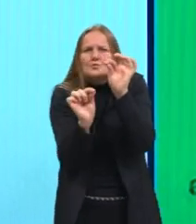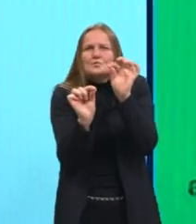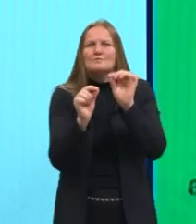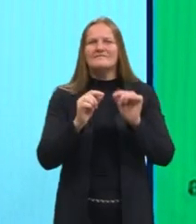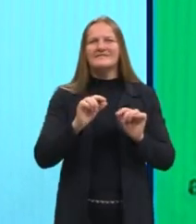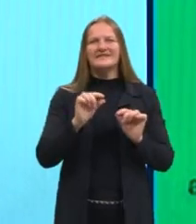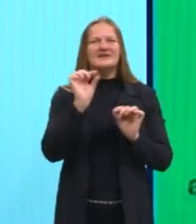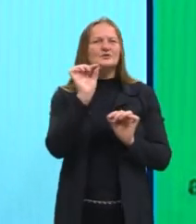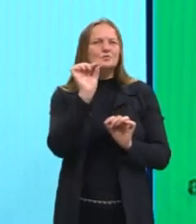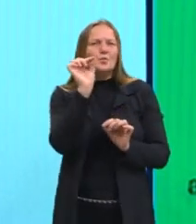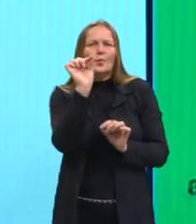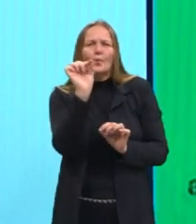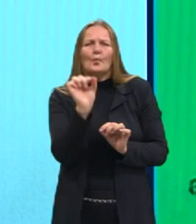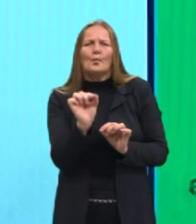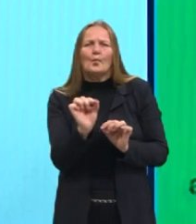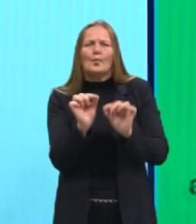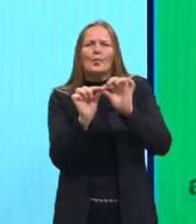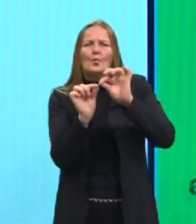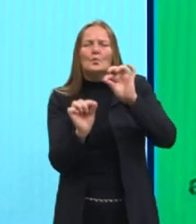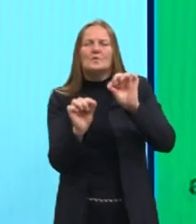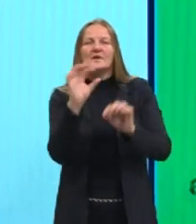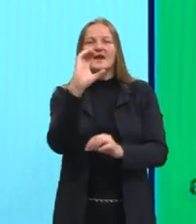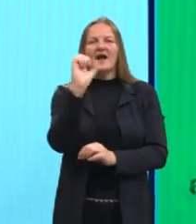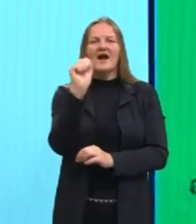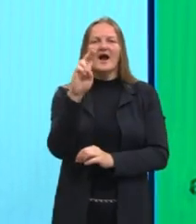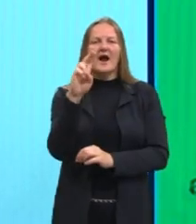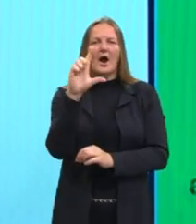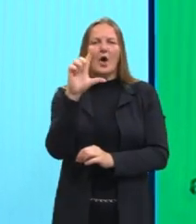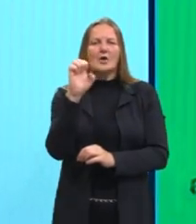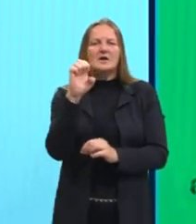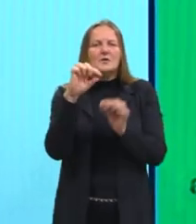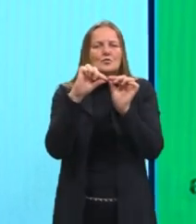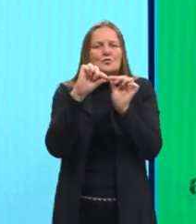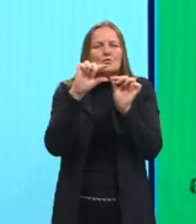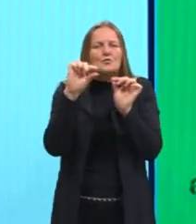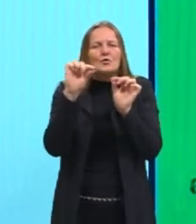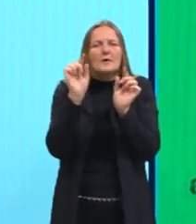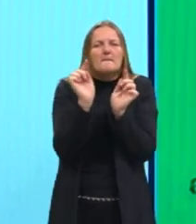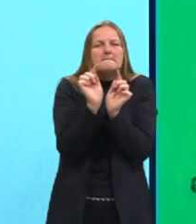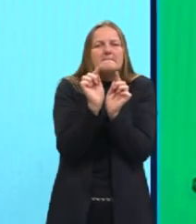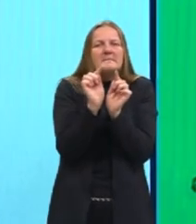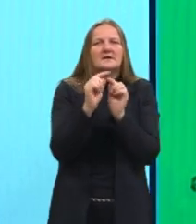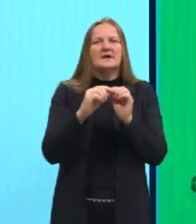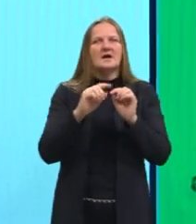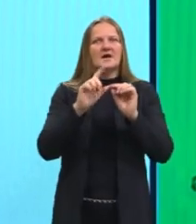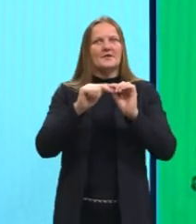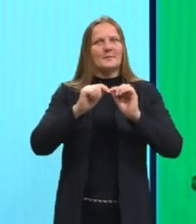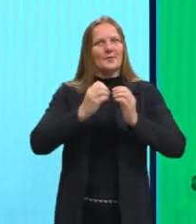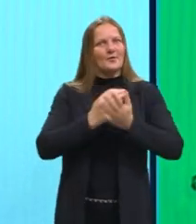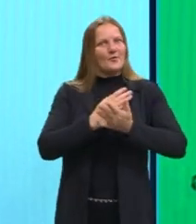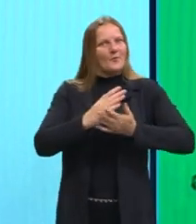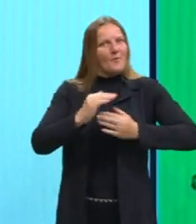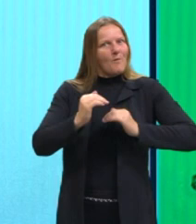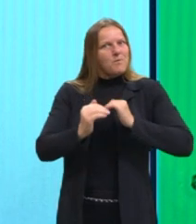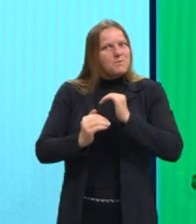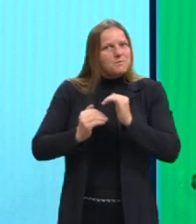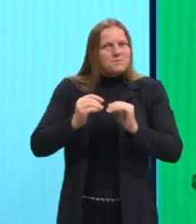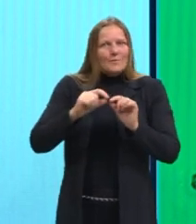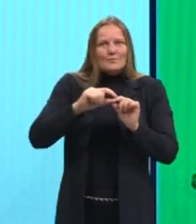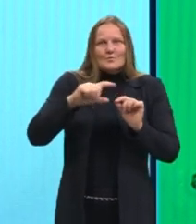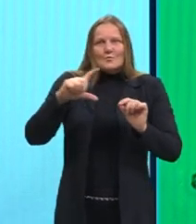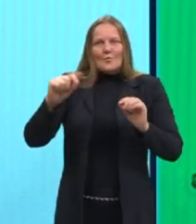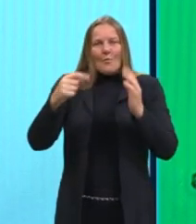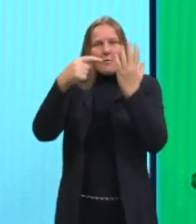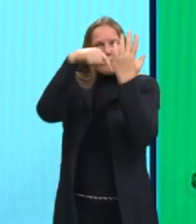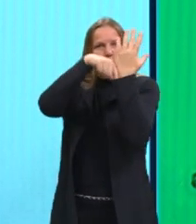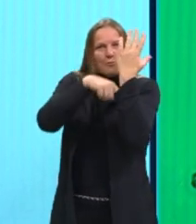pequenininho fininho não é de um caule ainda foi linhas pequenininhas então quando surgem realmente as folhas eo caule com os